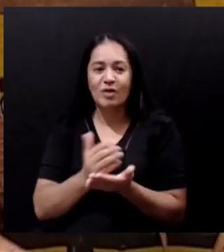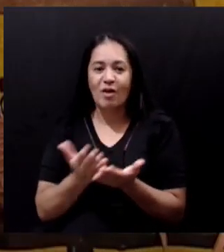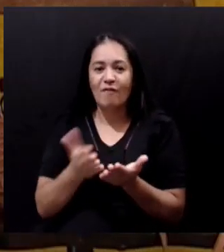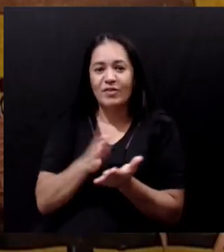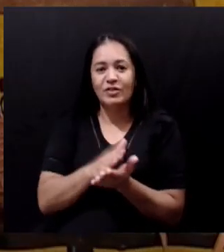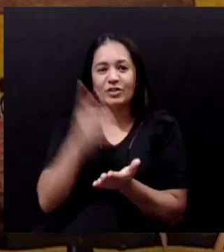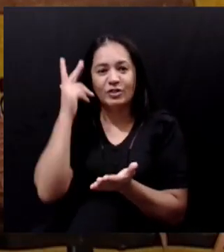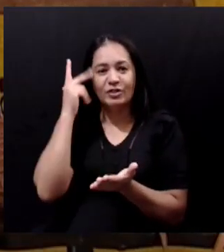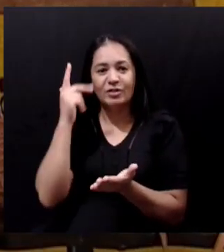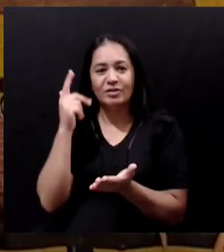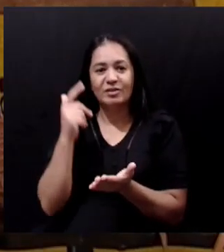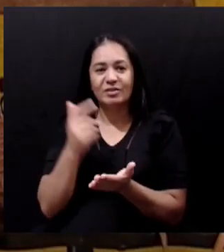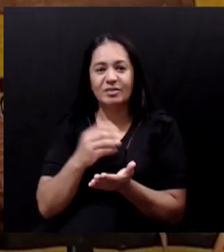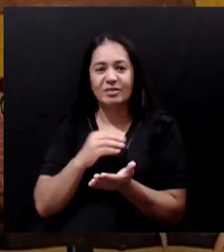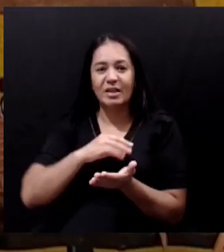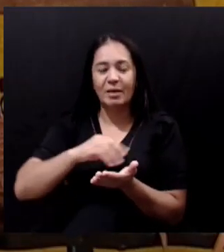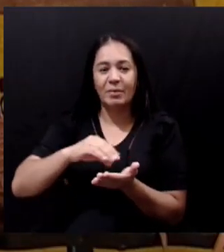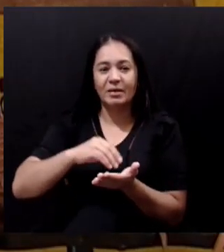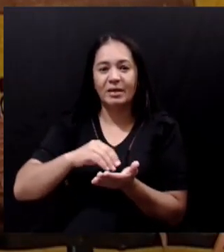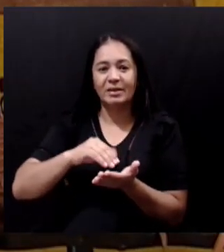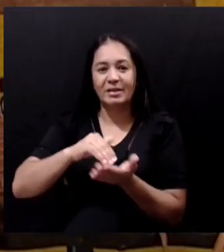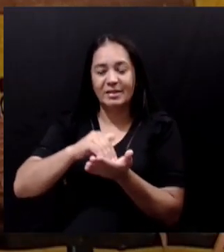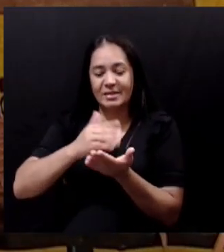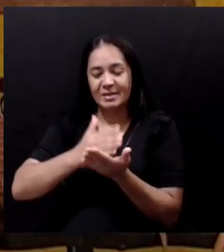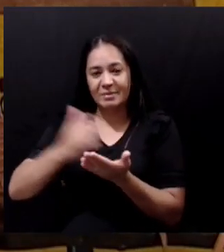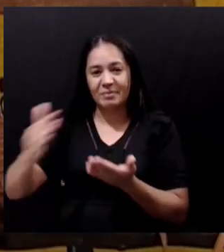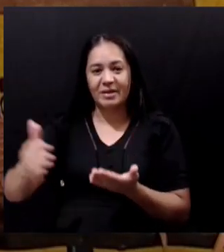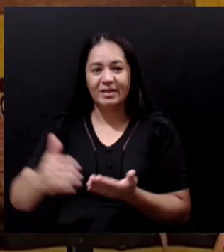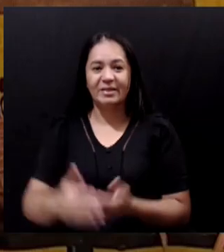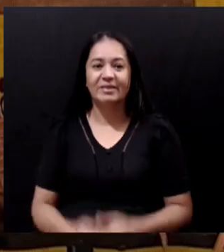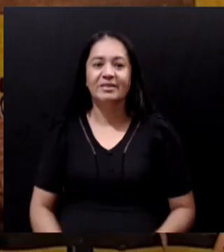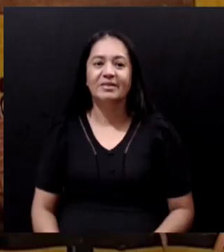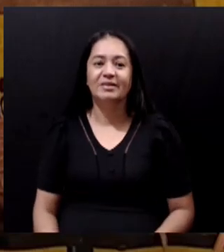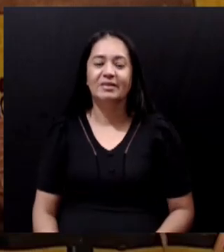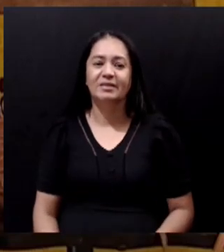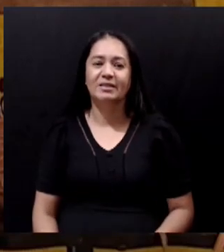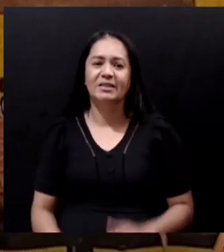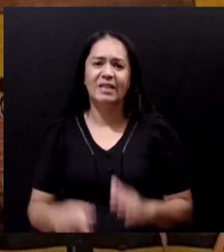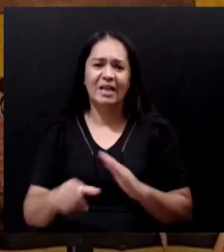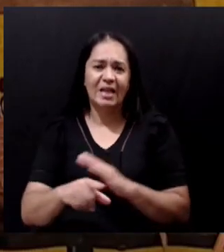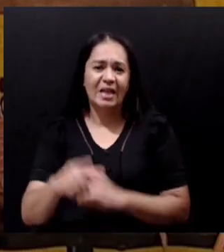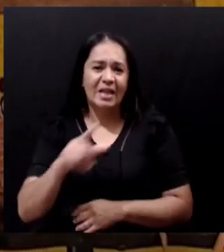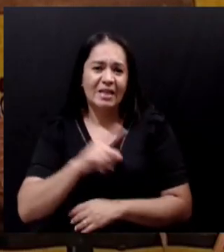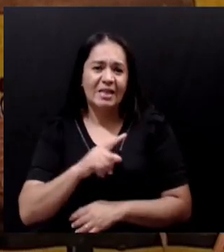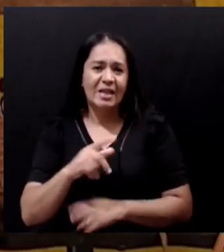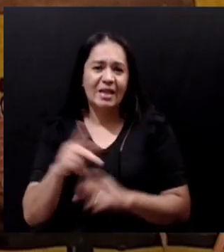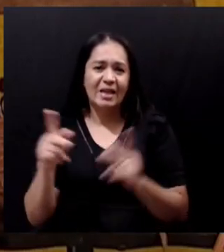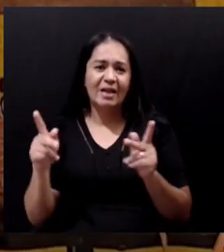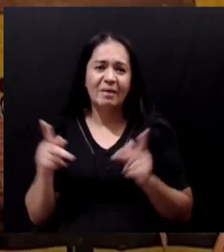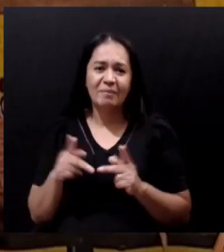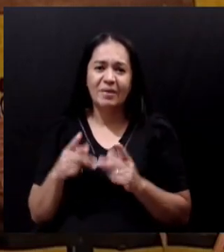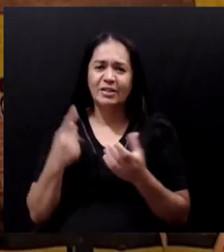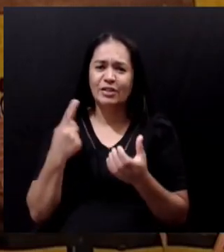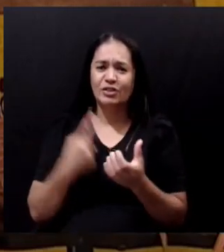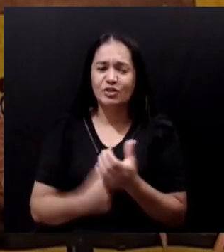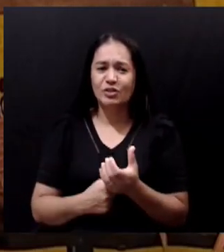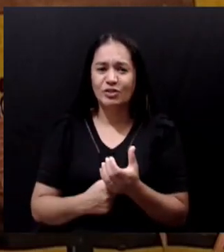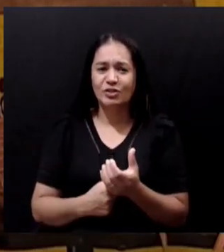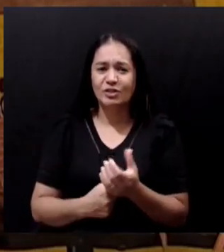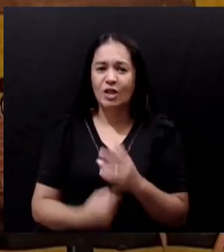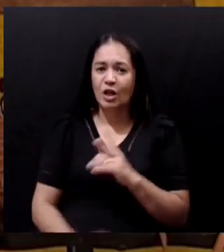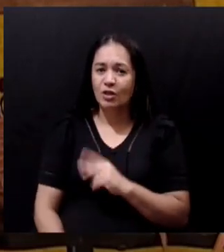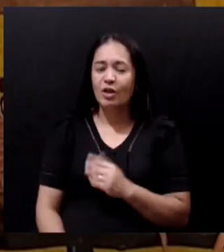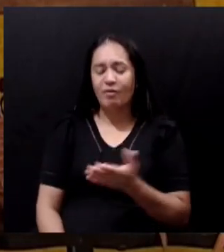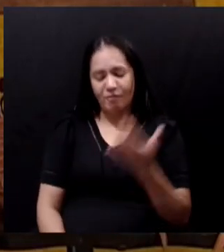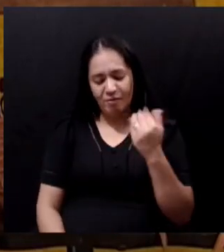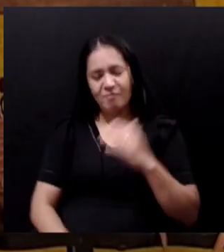palha separado. Aí um outro dia a menina perguntou, tem pastel de... Hot dog. Eu digo, nossa, vamos fazer hot dog. Aí